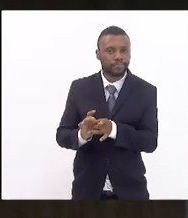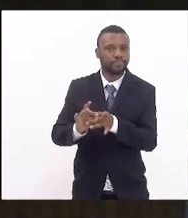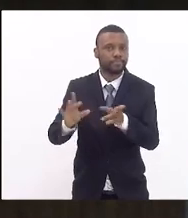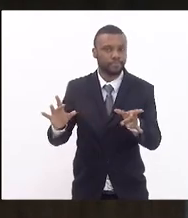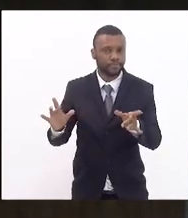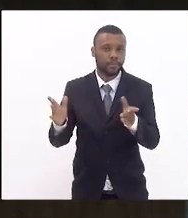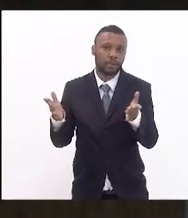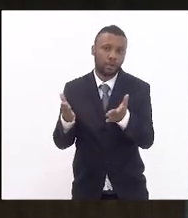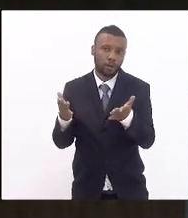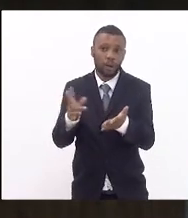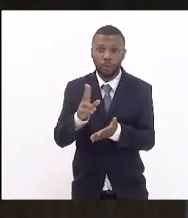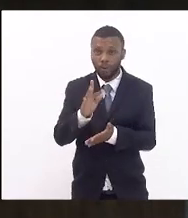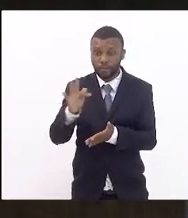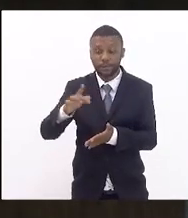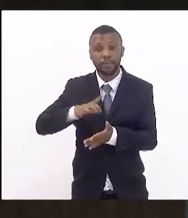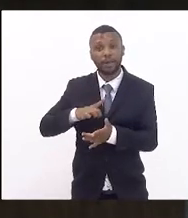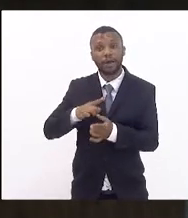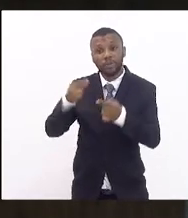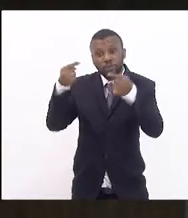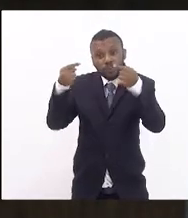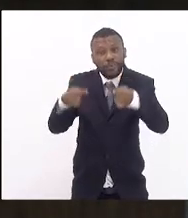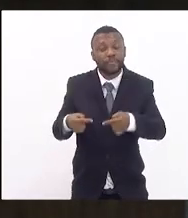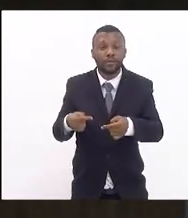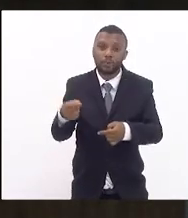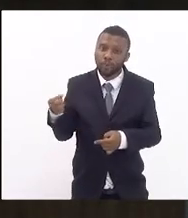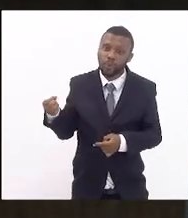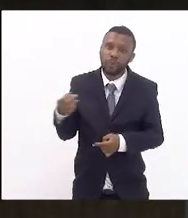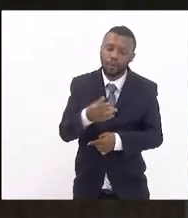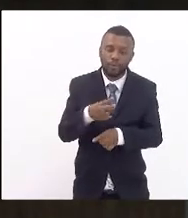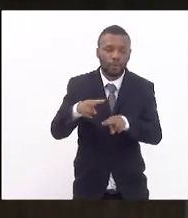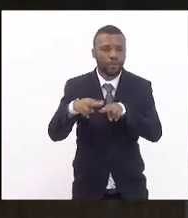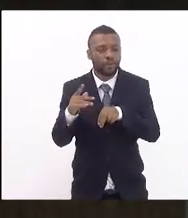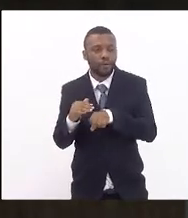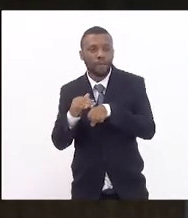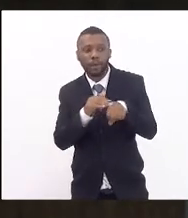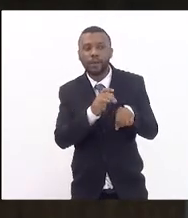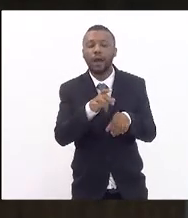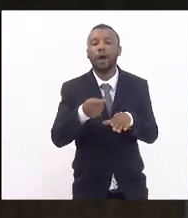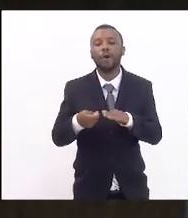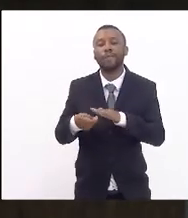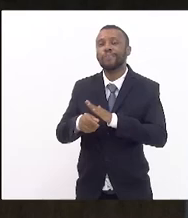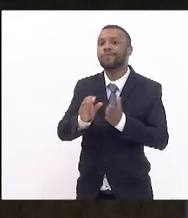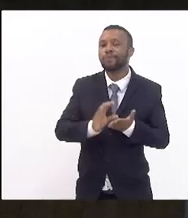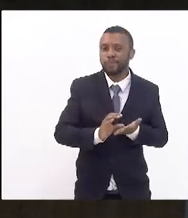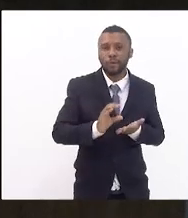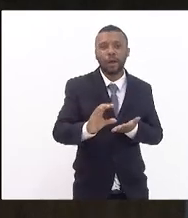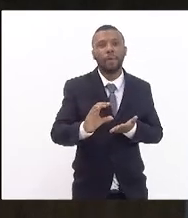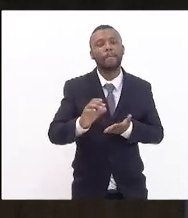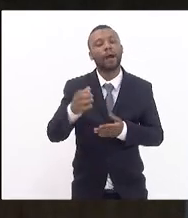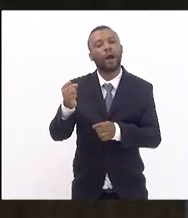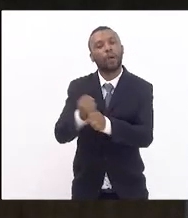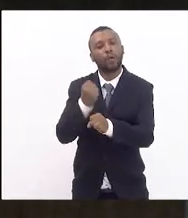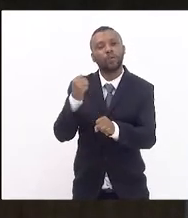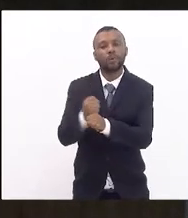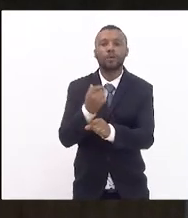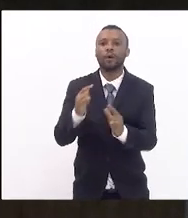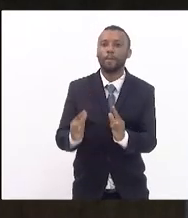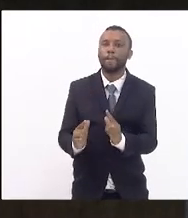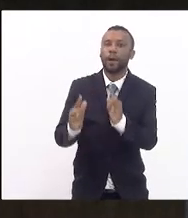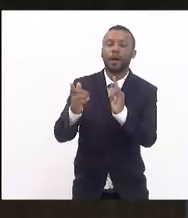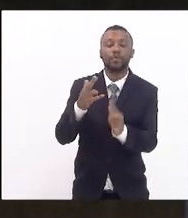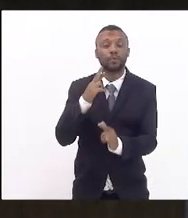UF agora está entrando um novo desafio, deve procurar Vossa Excelência, que é o investimento para fazer o prédio do